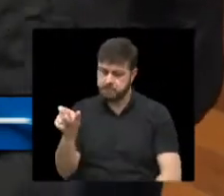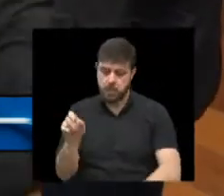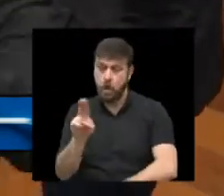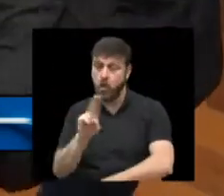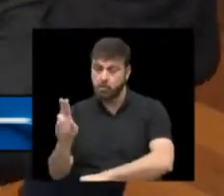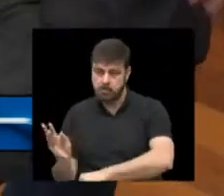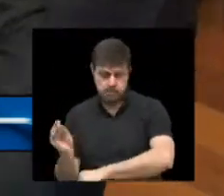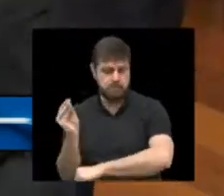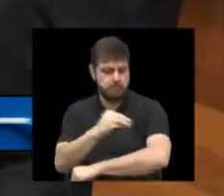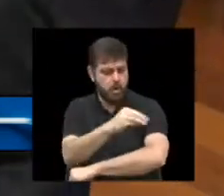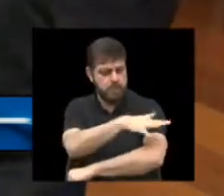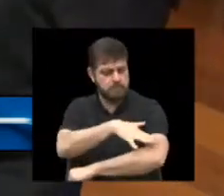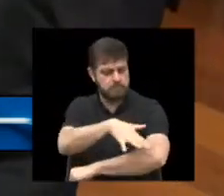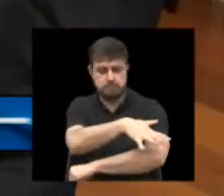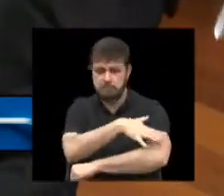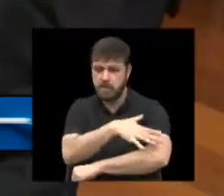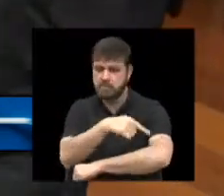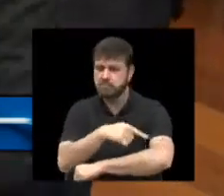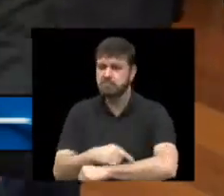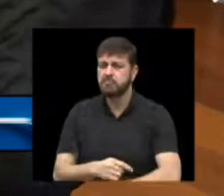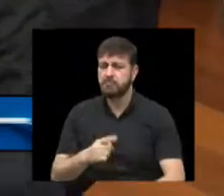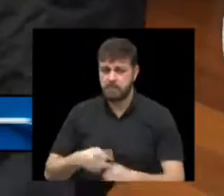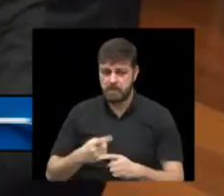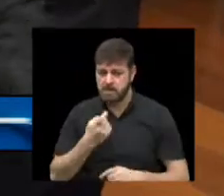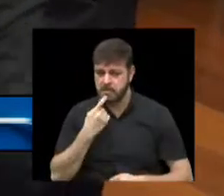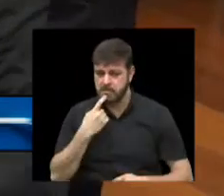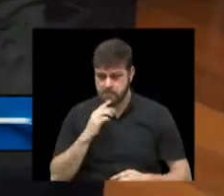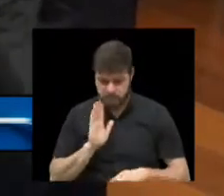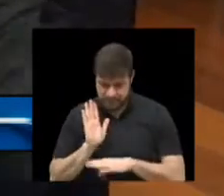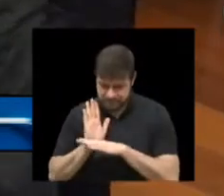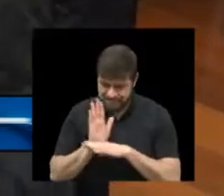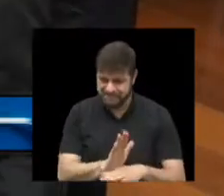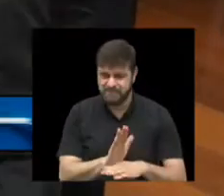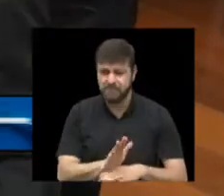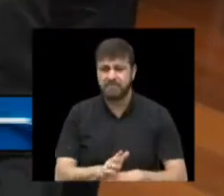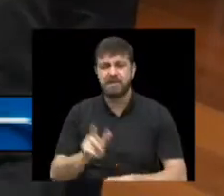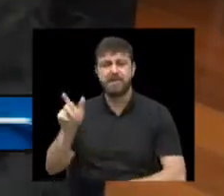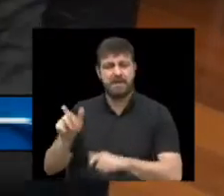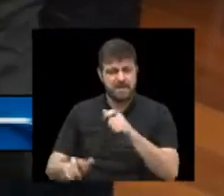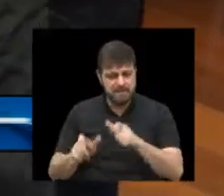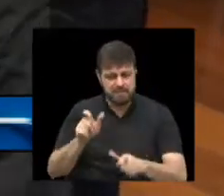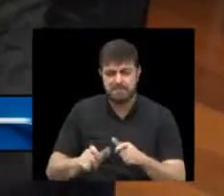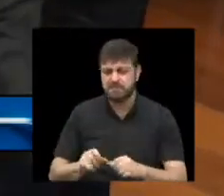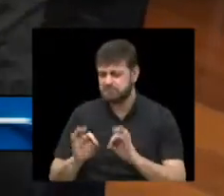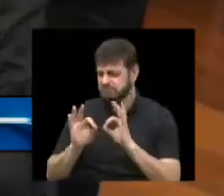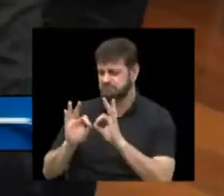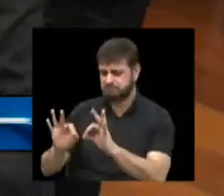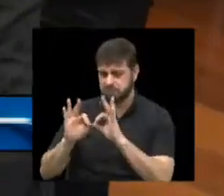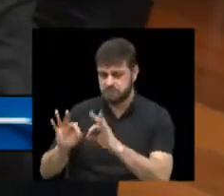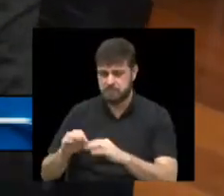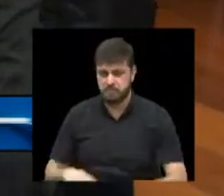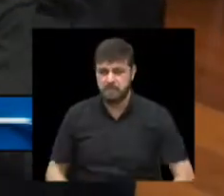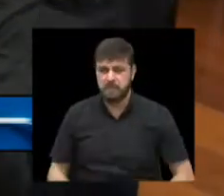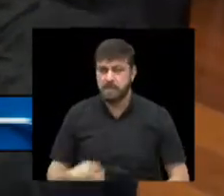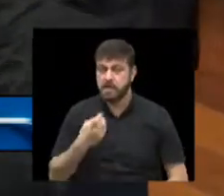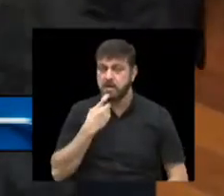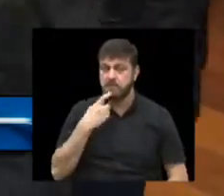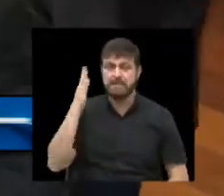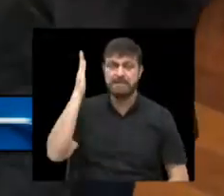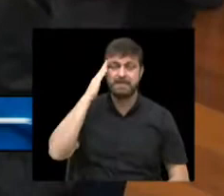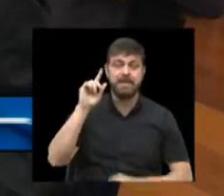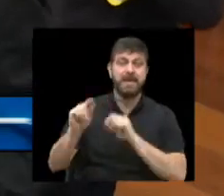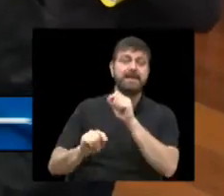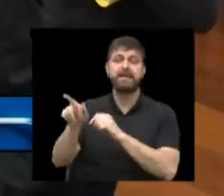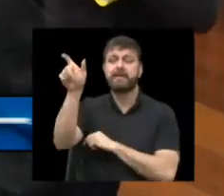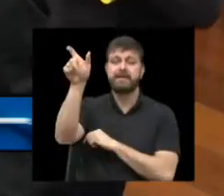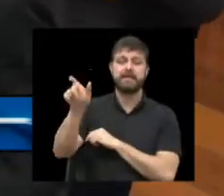que contribuiu com a nossa cidade. A cidade precisa de boas referências e precisa reconhecer quem são as suas boas